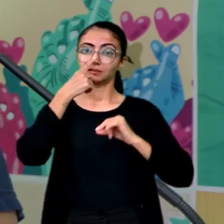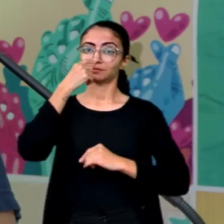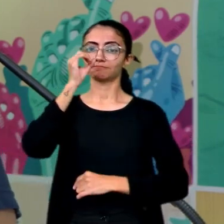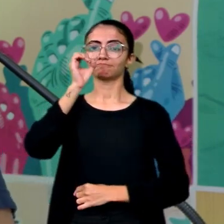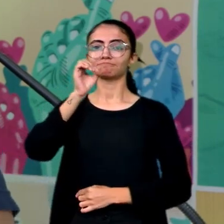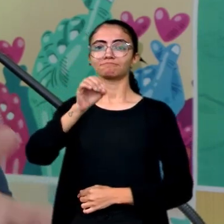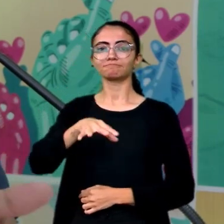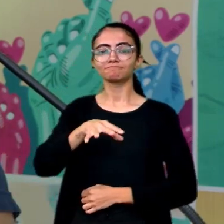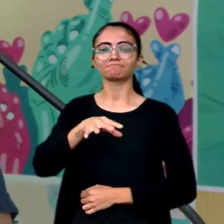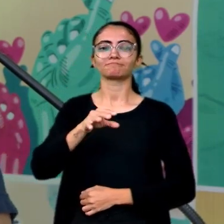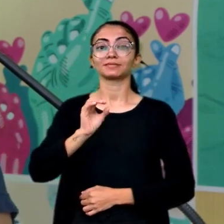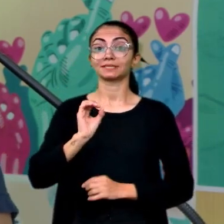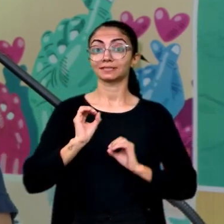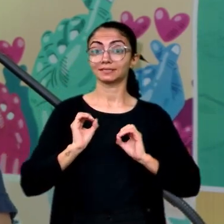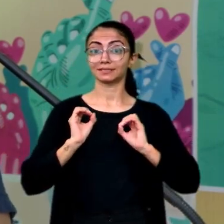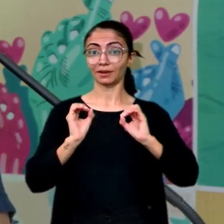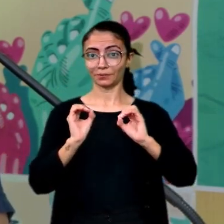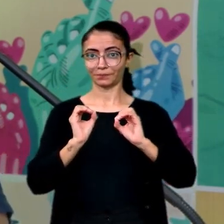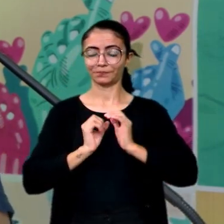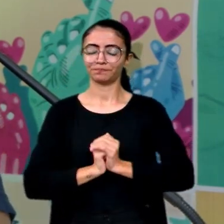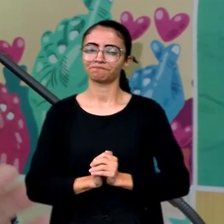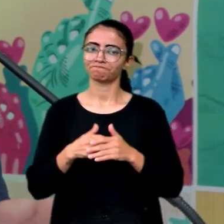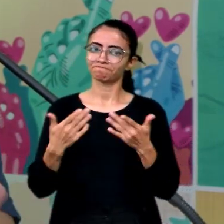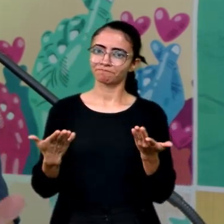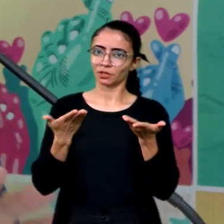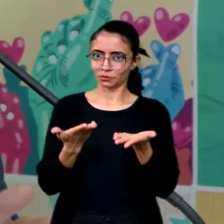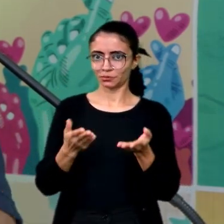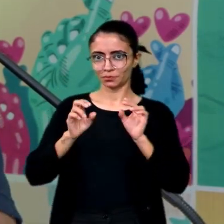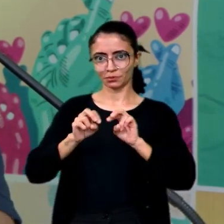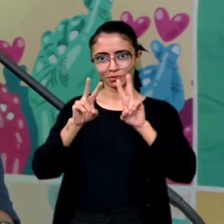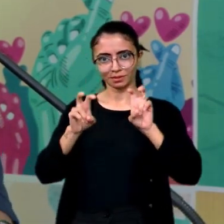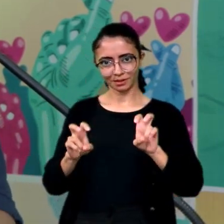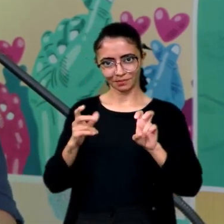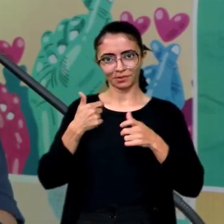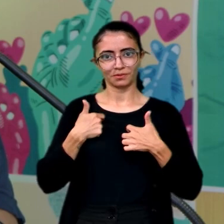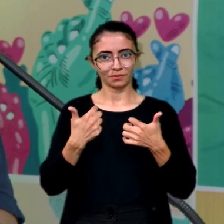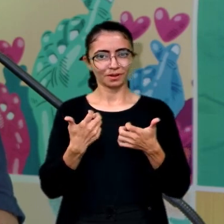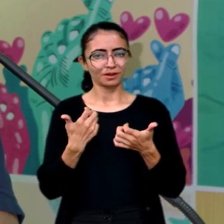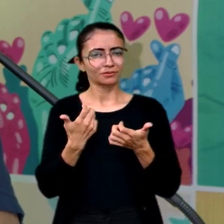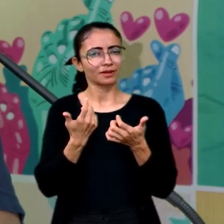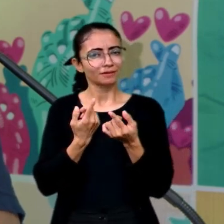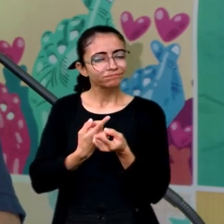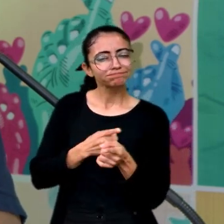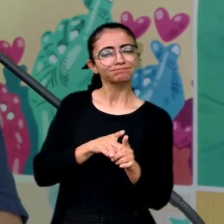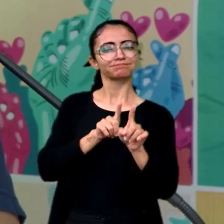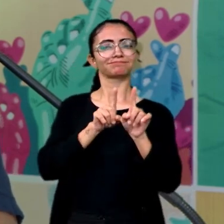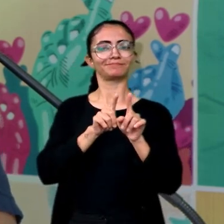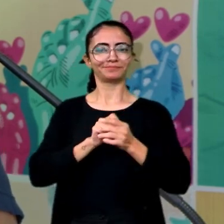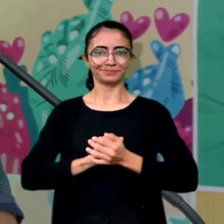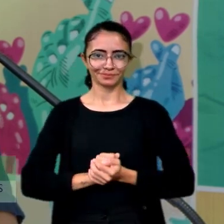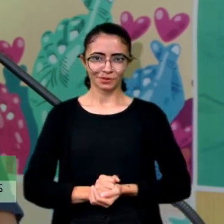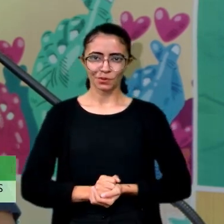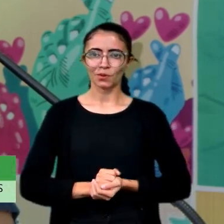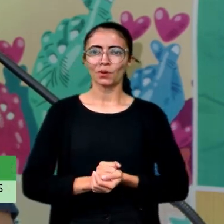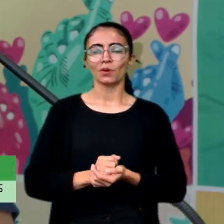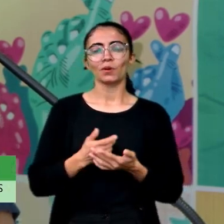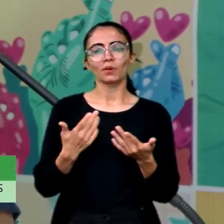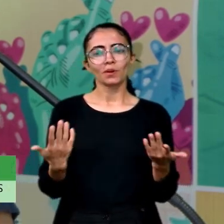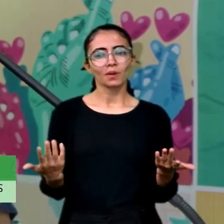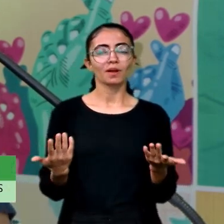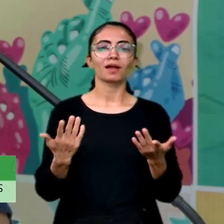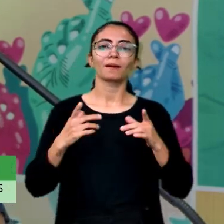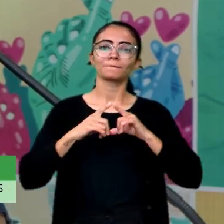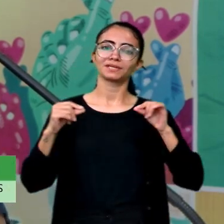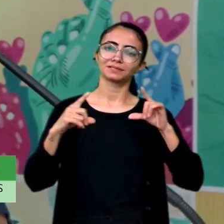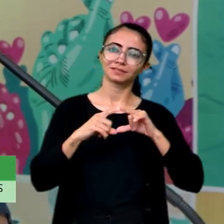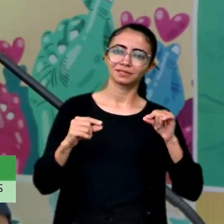E para poder falar um pouco mais sobre isso, eu quero começar contando uma curiosidade. Brasília, Tóquio,